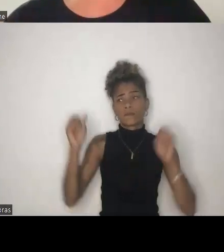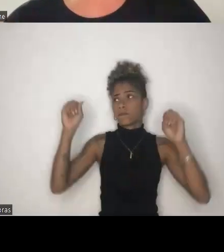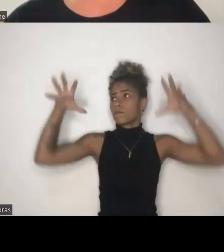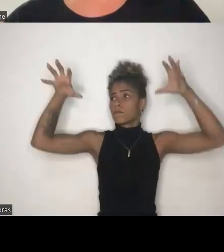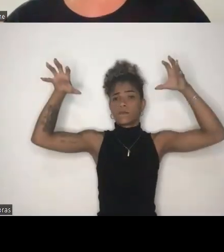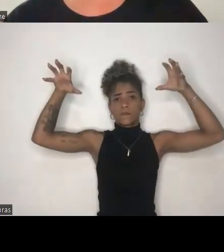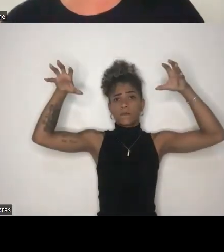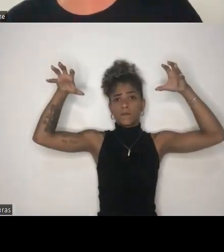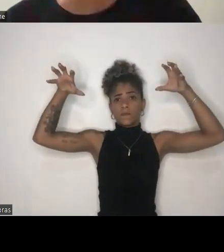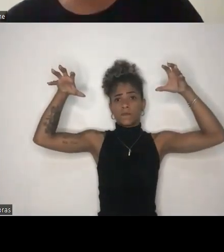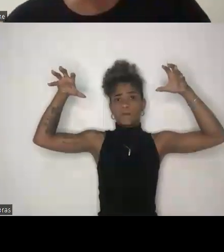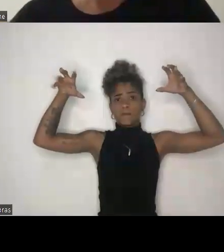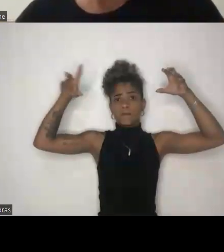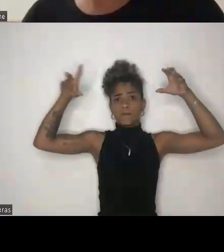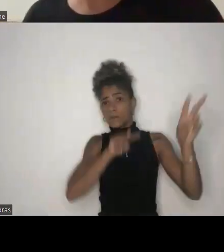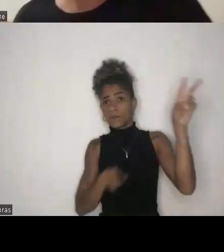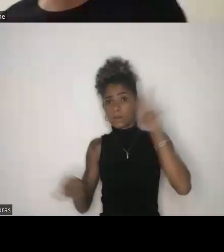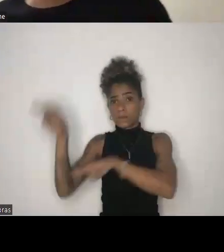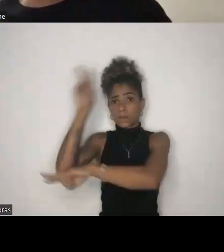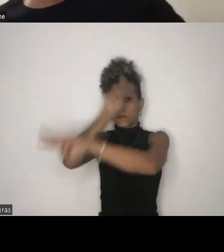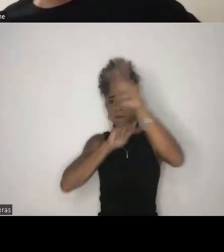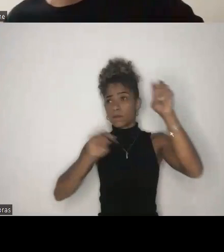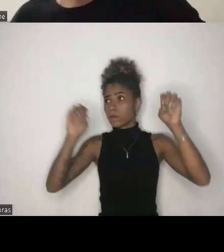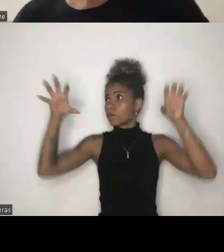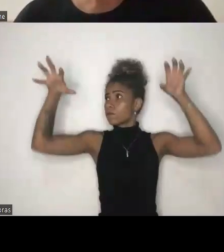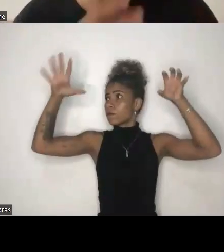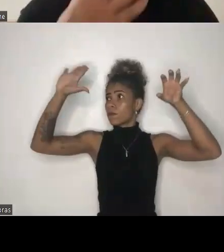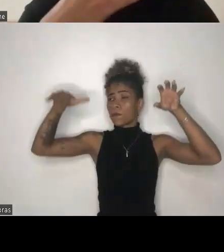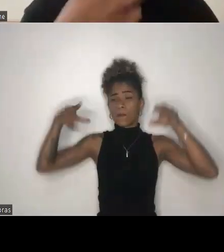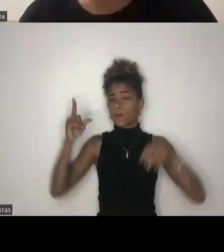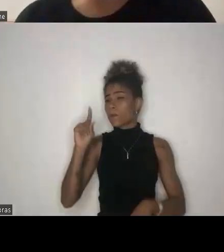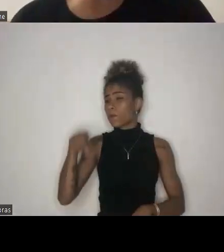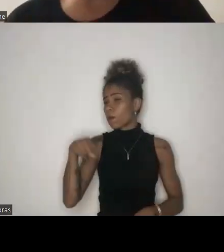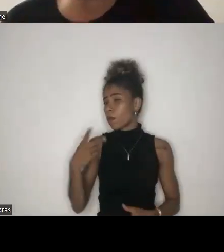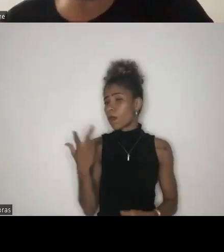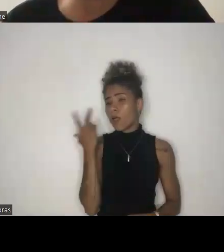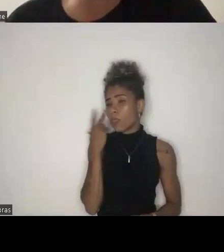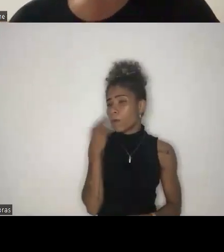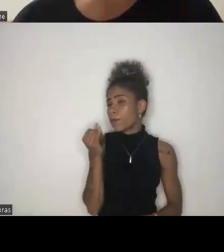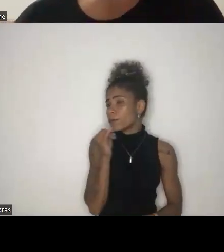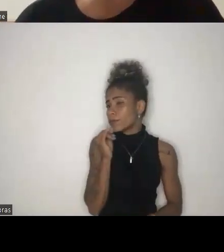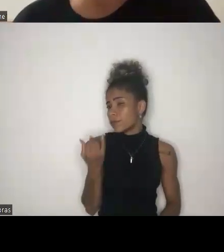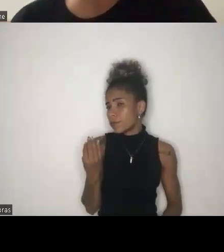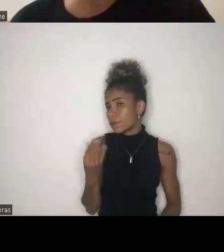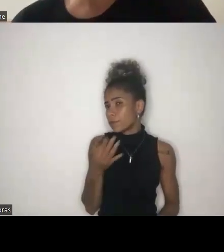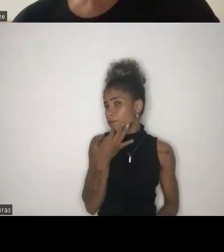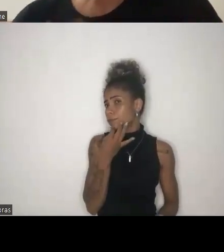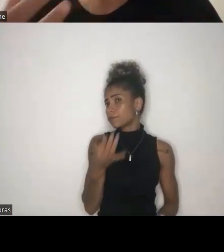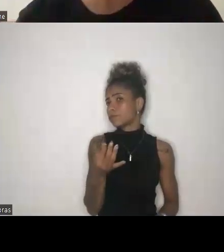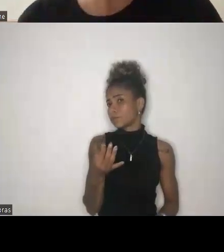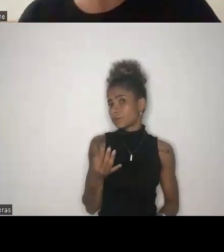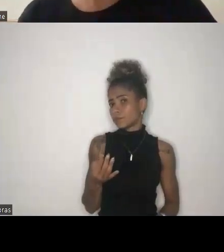grafismo visual da iluminação não é um comportamento muito normal vamos dizer assim de uma concepção cenográfica